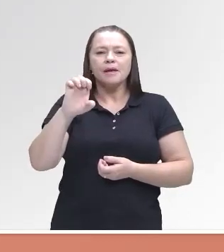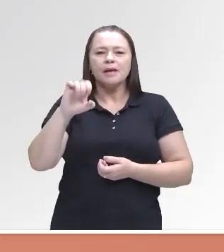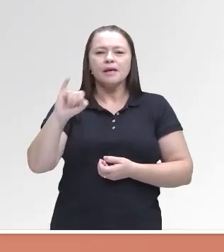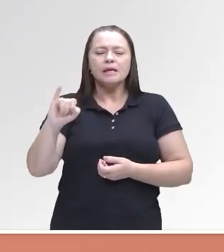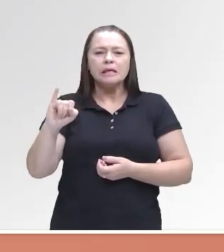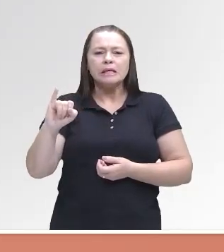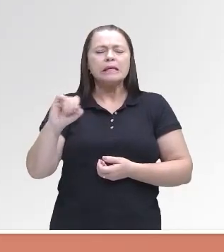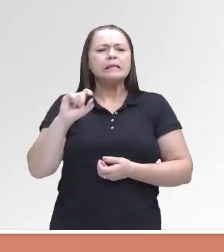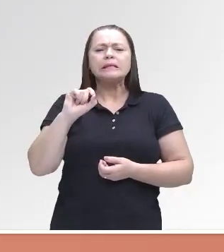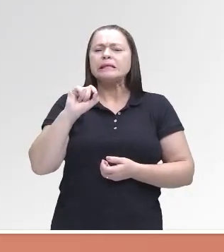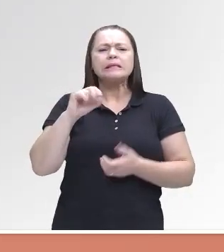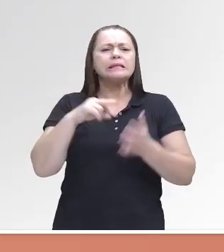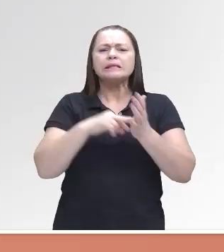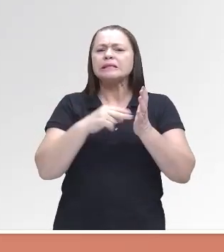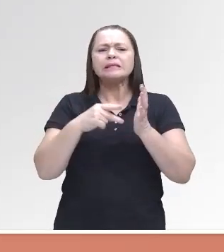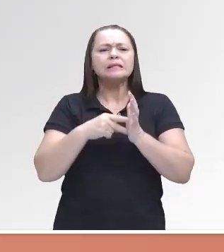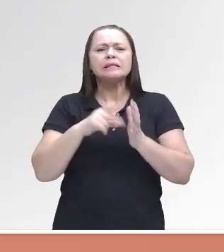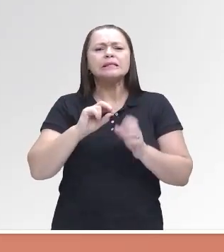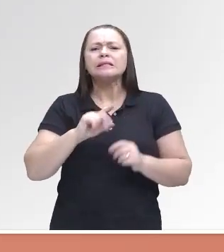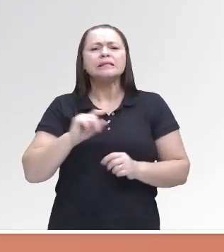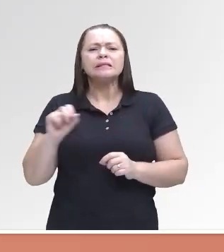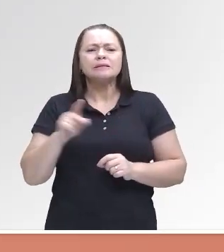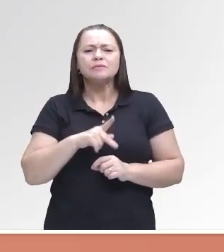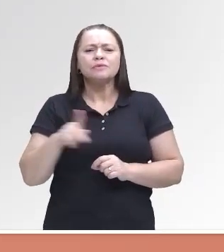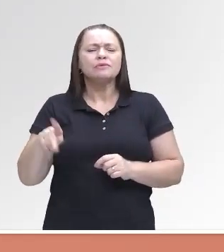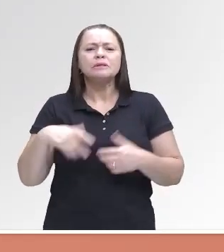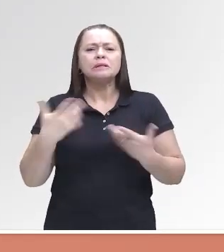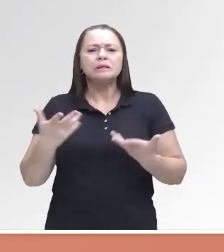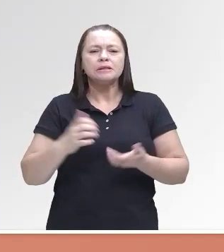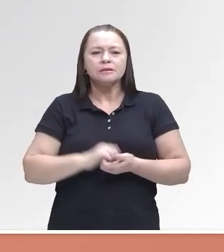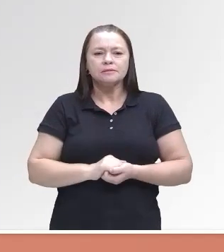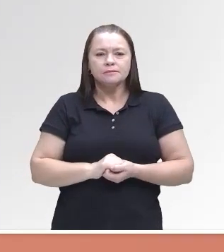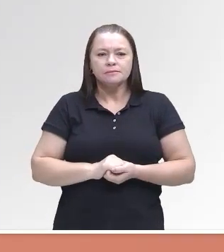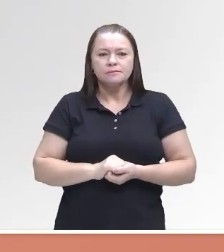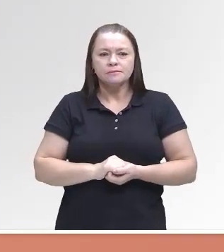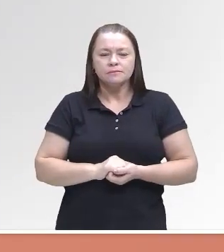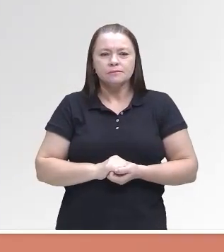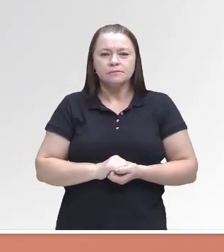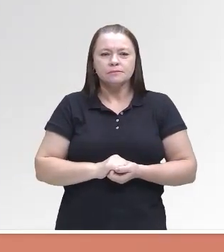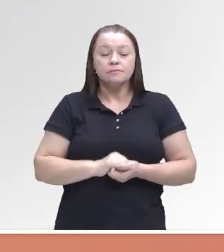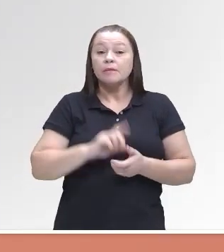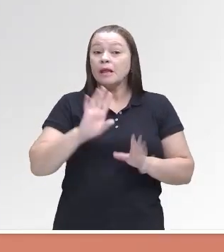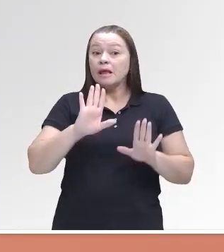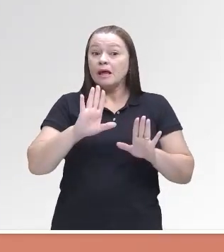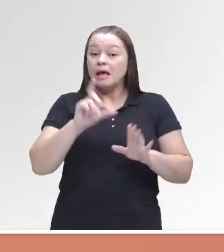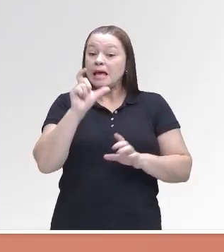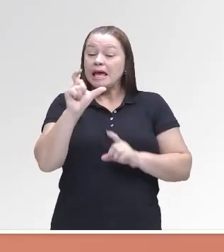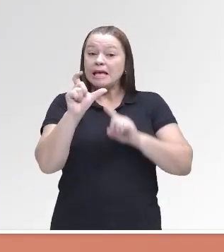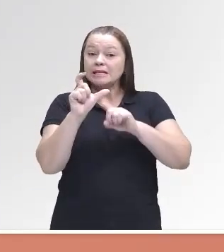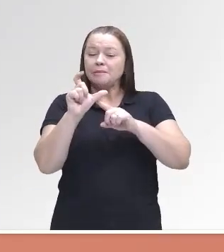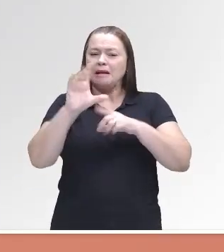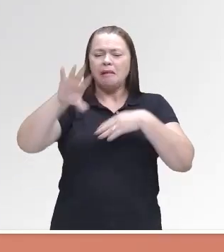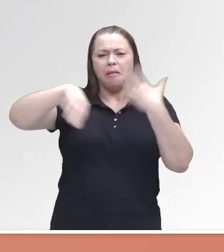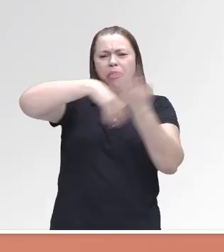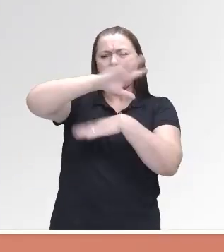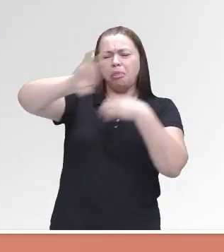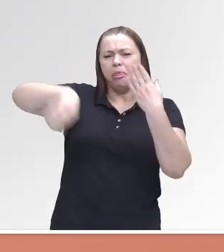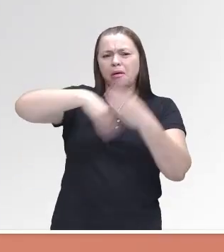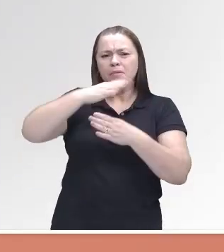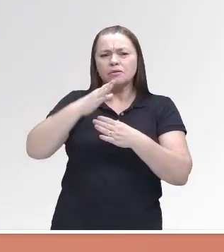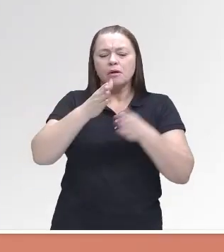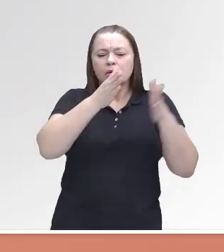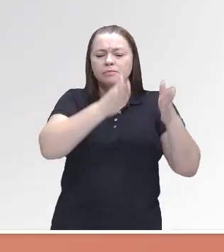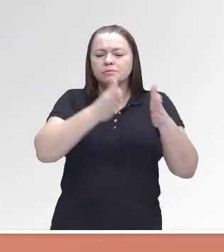Ragapei. Que é isso, professora? Ragapei? Vamos lá, ela está embaralhada. Desembaralhem aí. Como é que vai